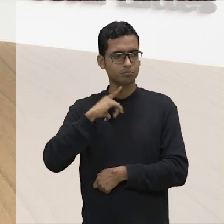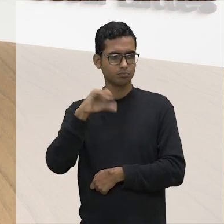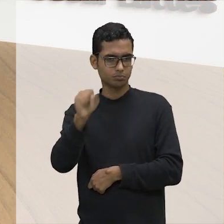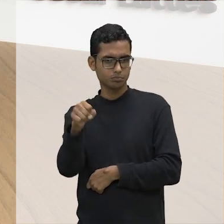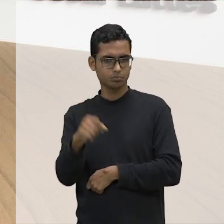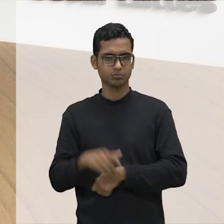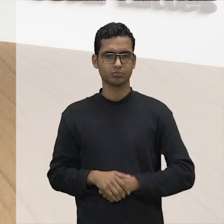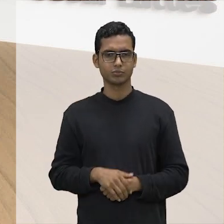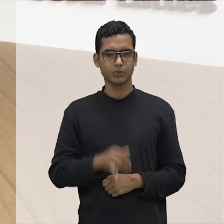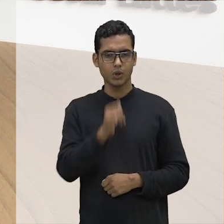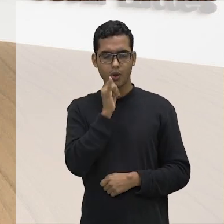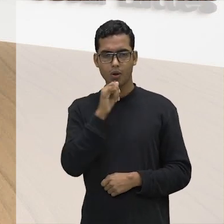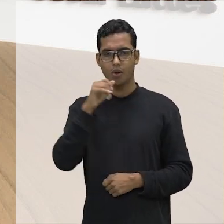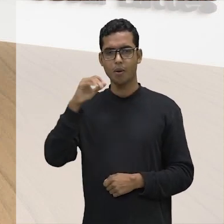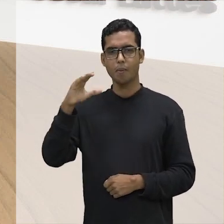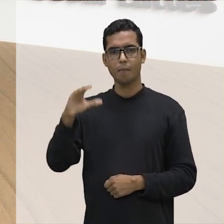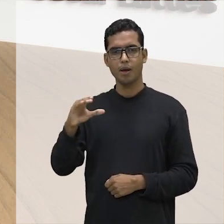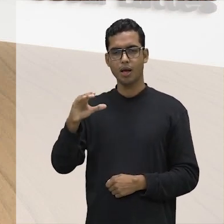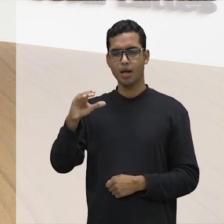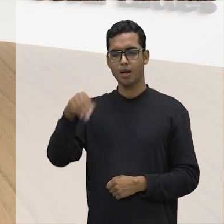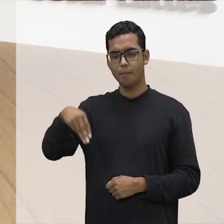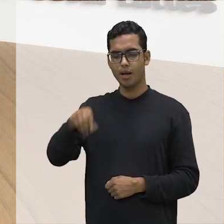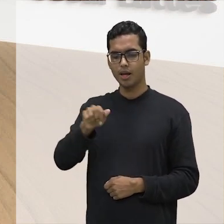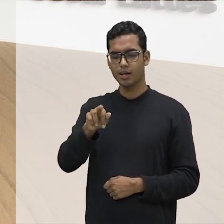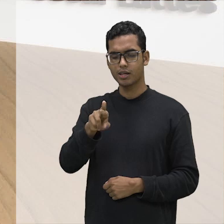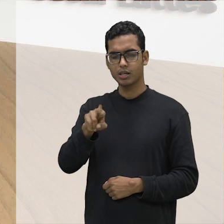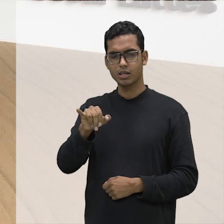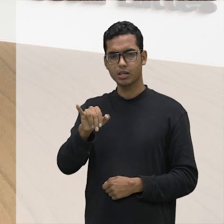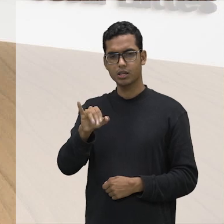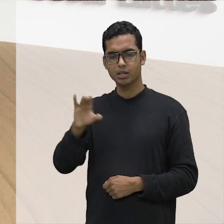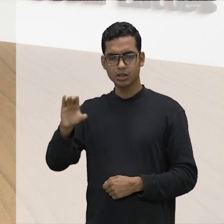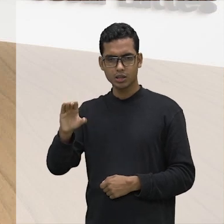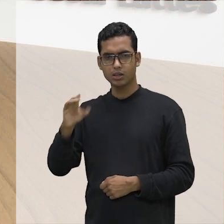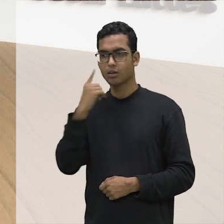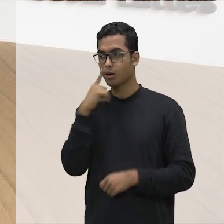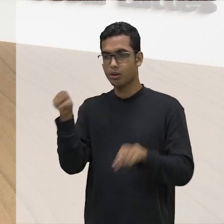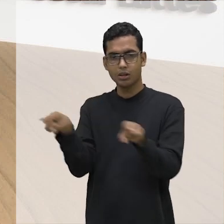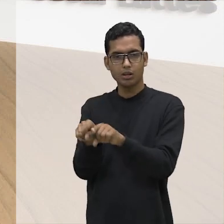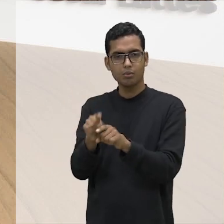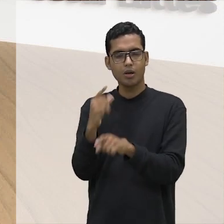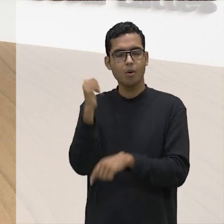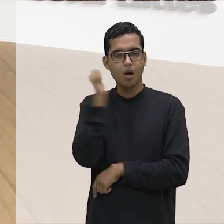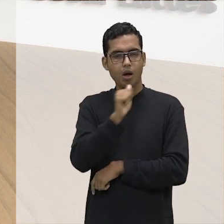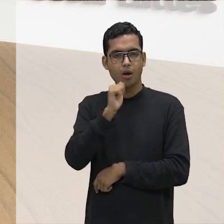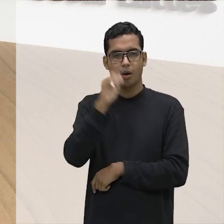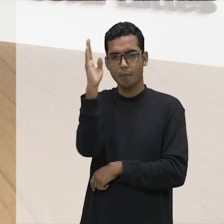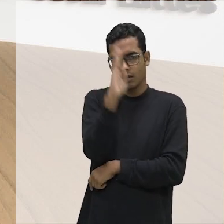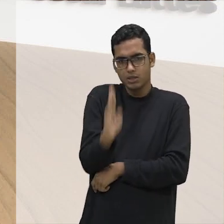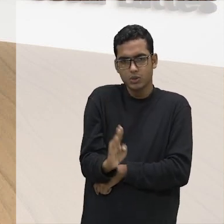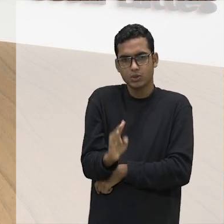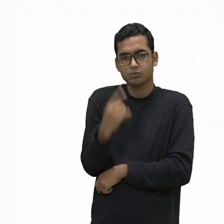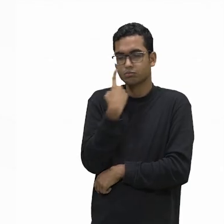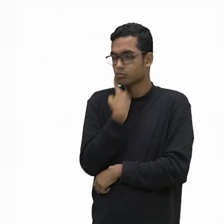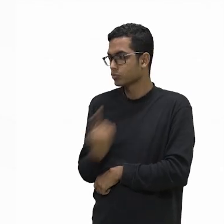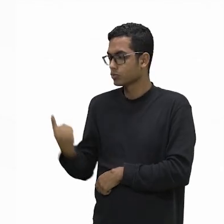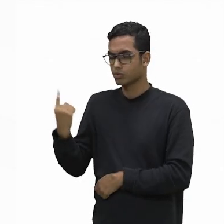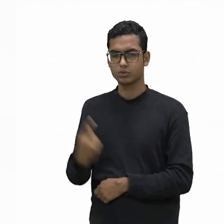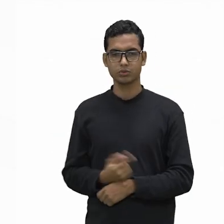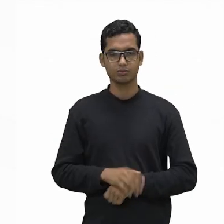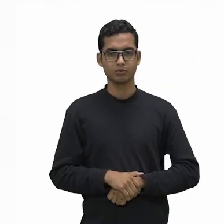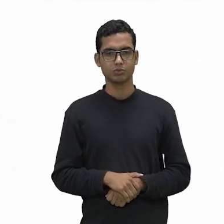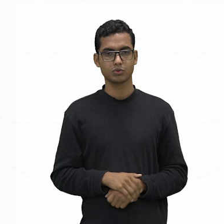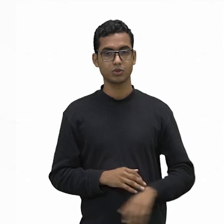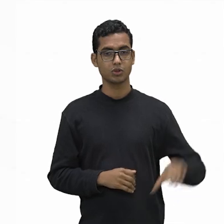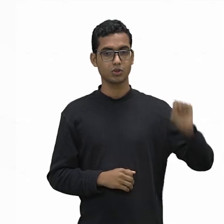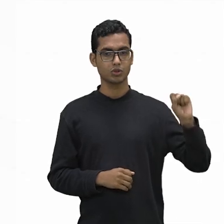pode citar Marie Curie, mas nós vamos citar também uma brasileira, que é a professora Sônia Guimarães, olha só. A